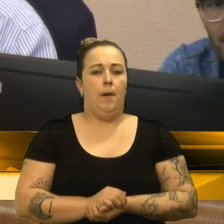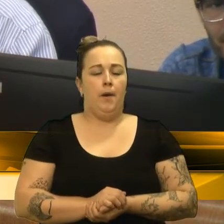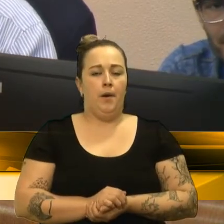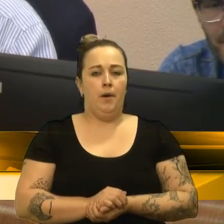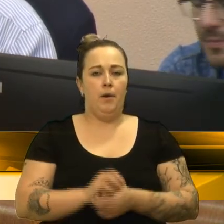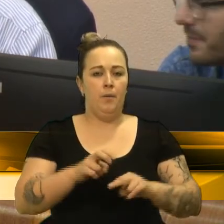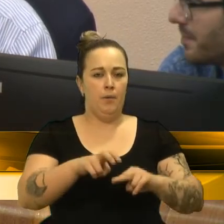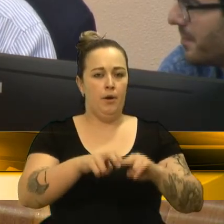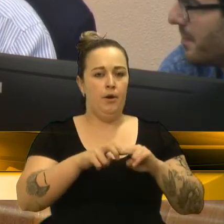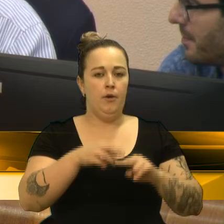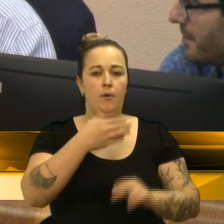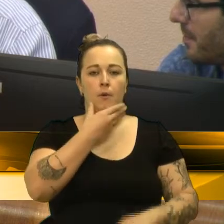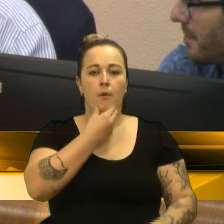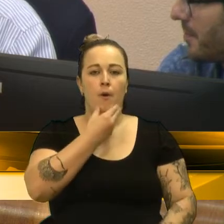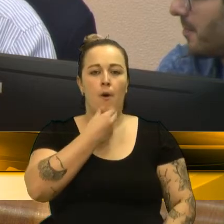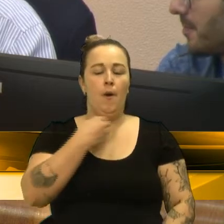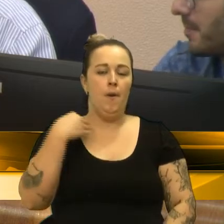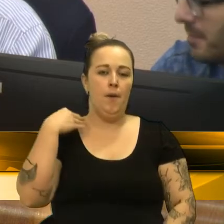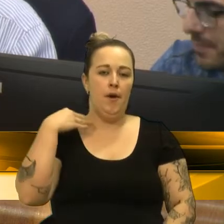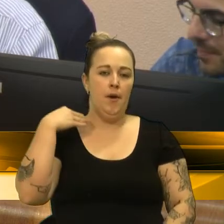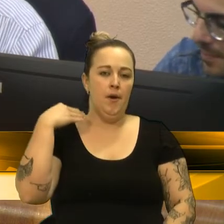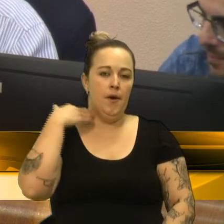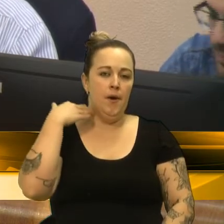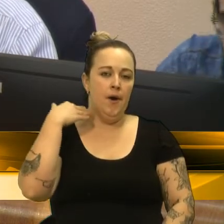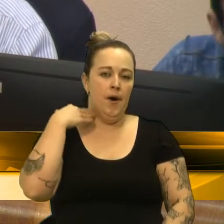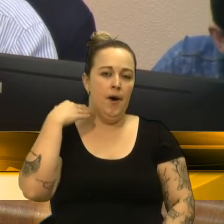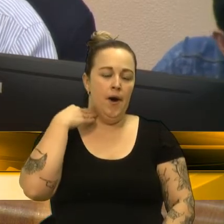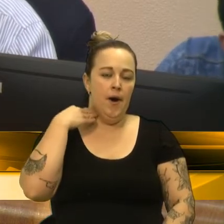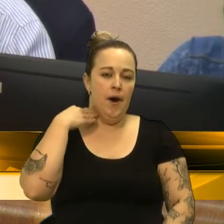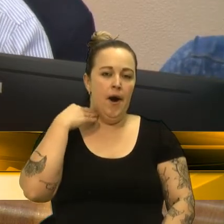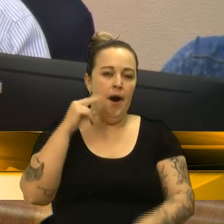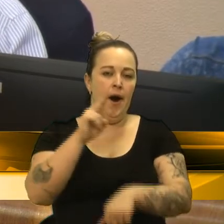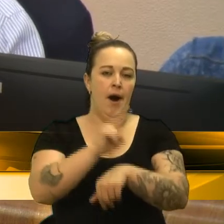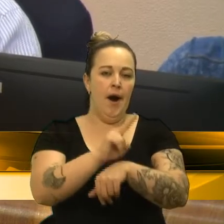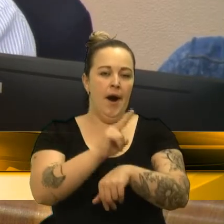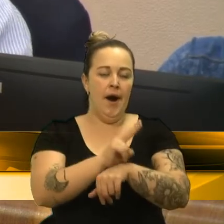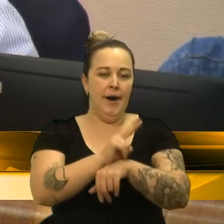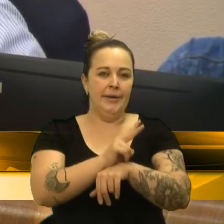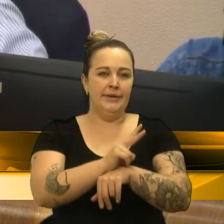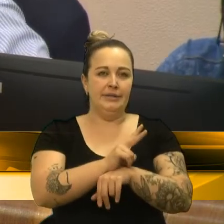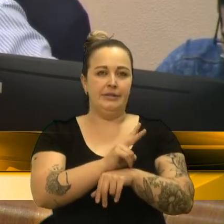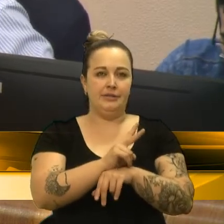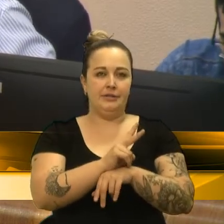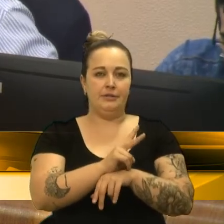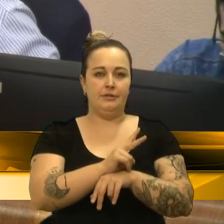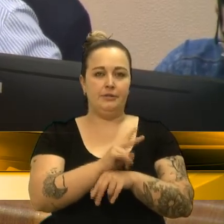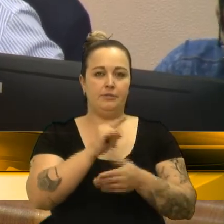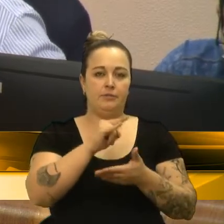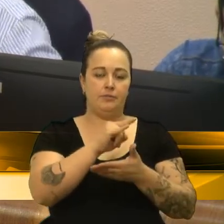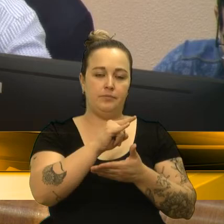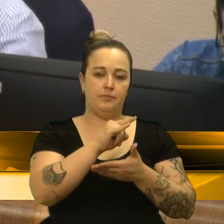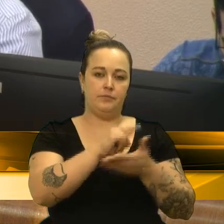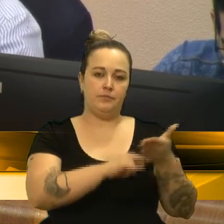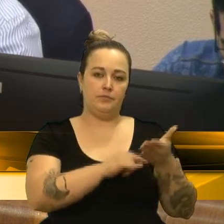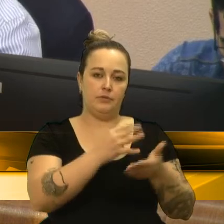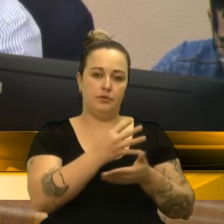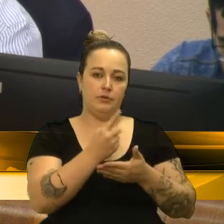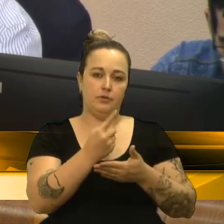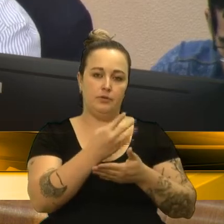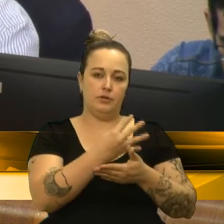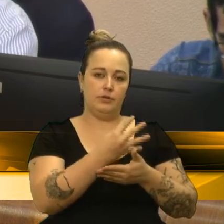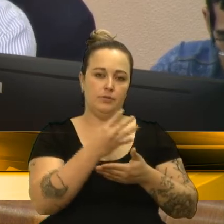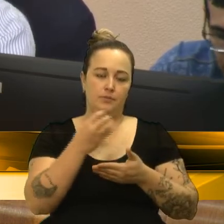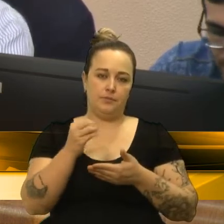o juiz plantonista reconheceu a aplicabilidade dos artigos 41 e 45 da Lei Orgânica do